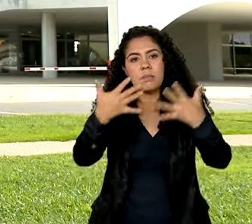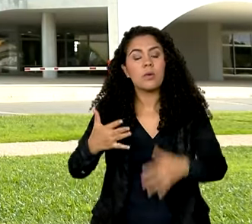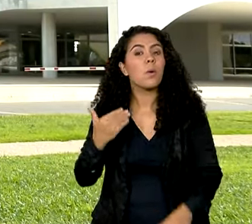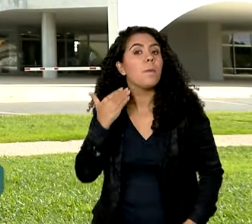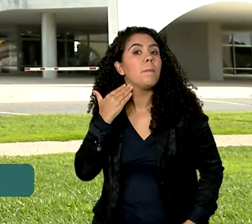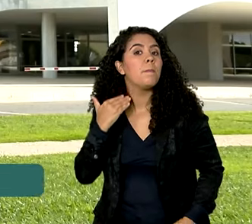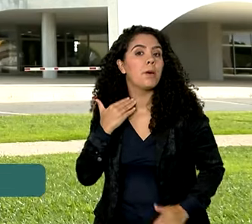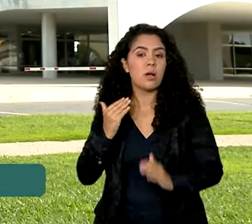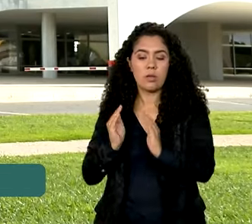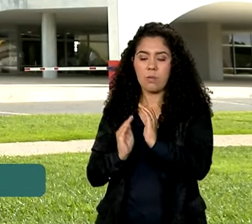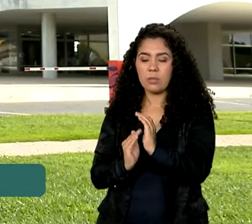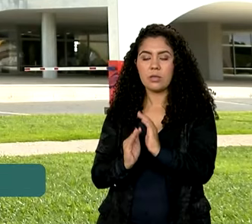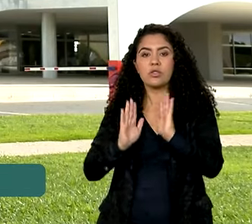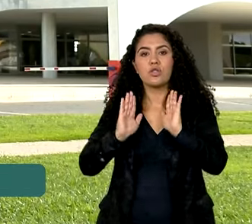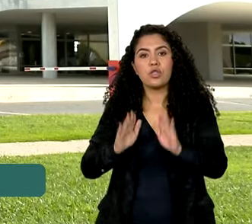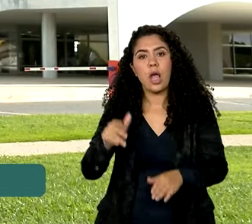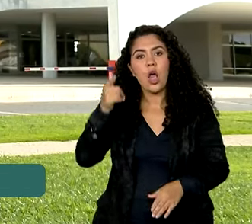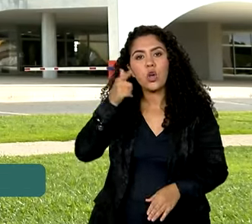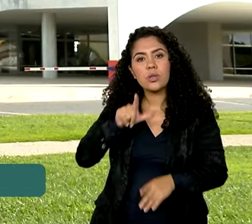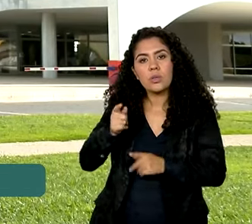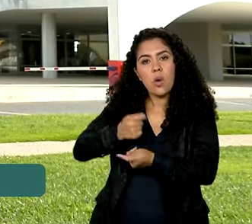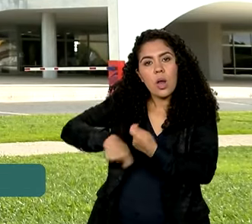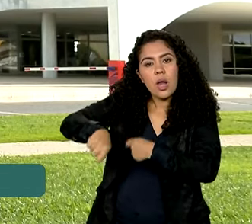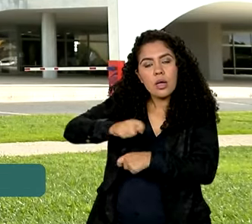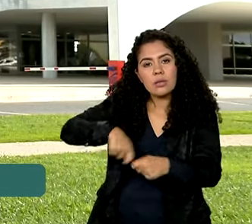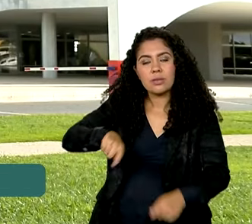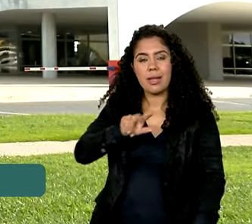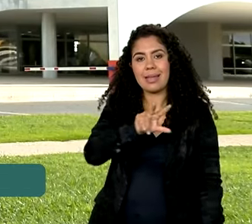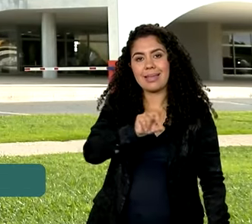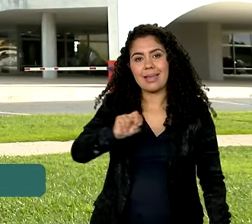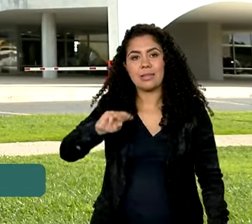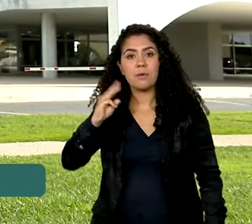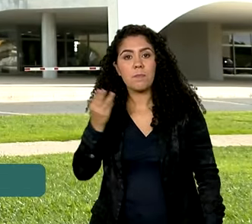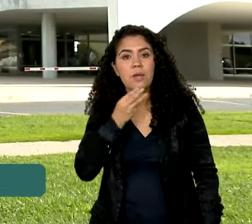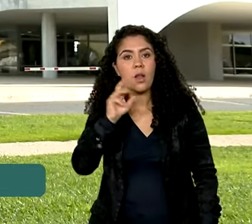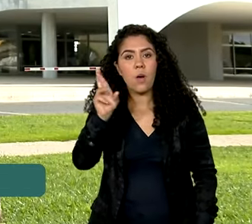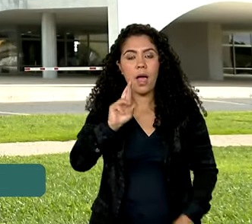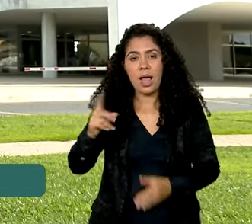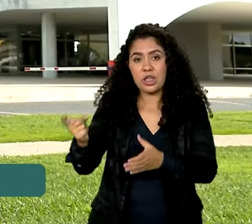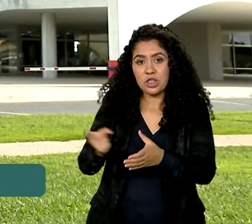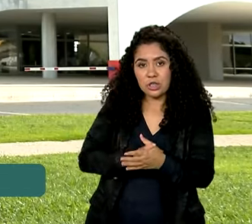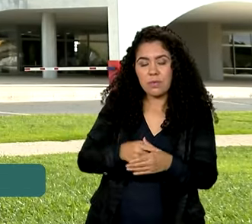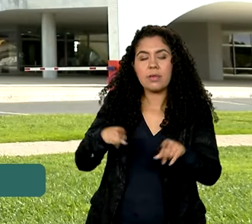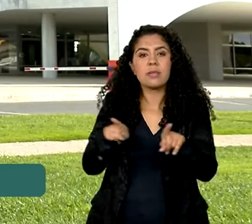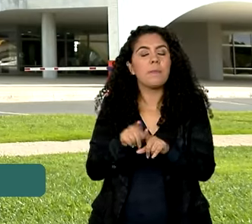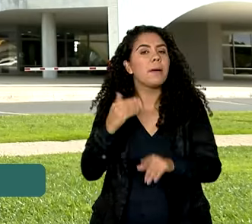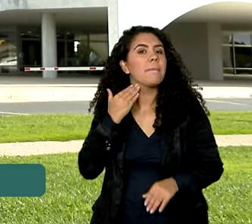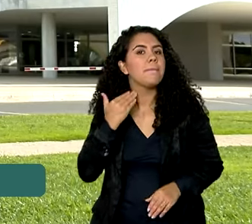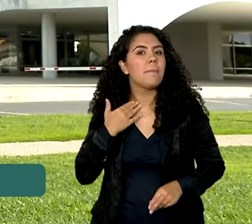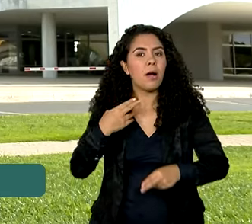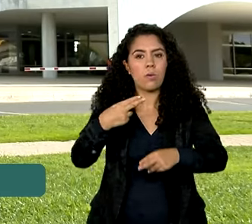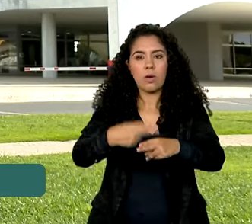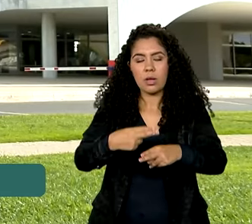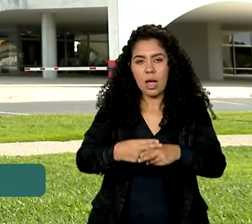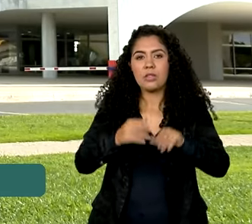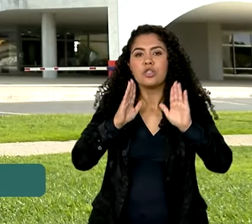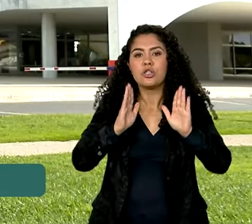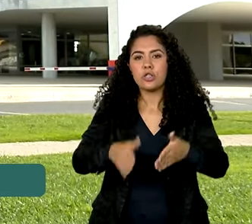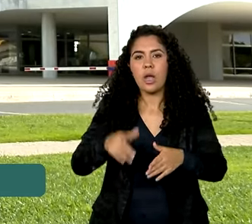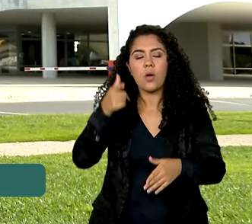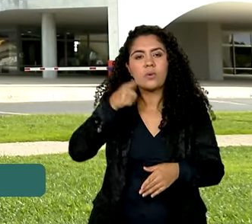do Brasil já foram renegociados 500 milhões de reais em dívidas e pela Caixa Econômica Federal foram